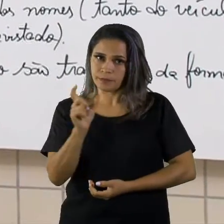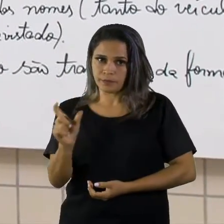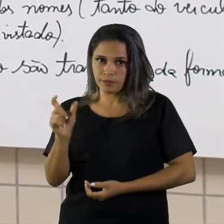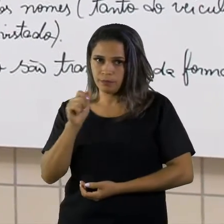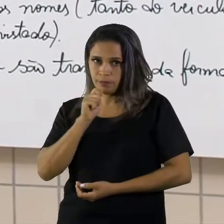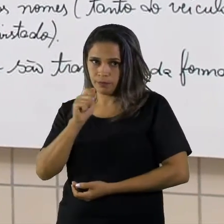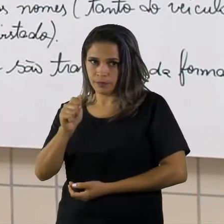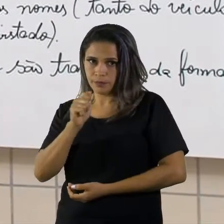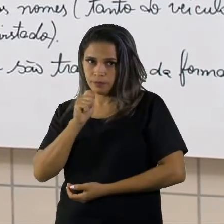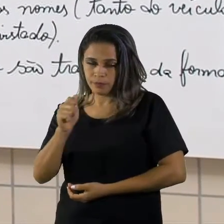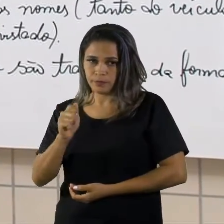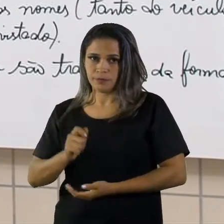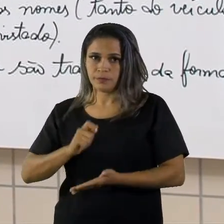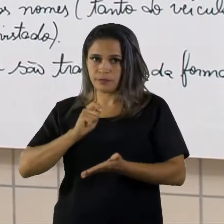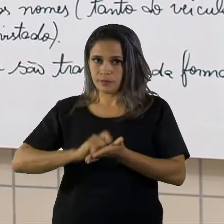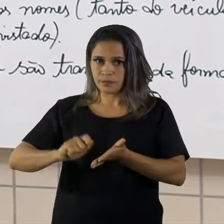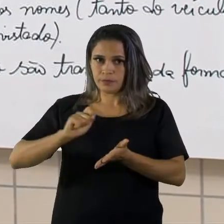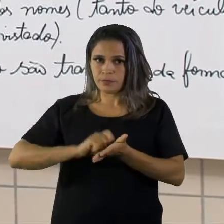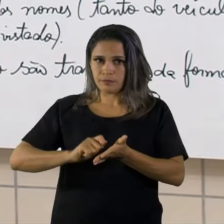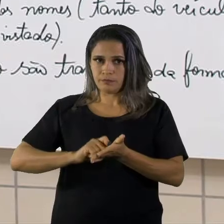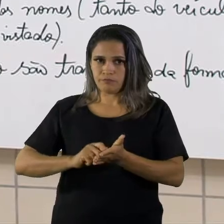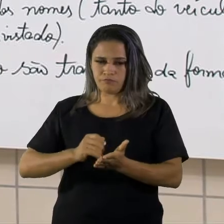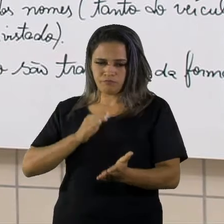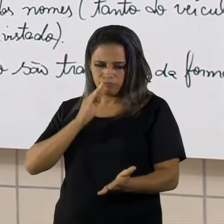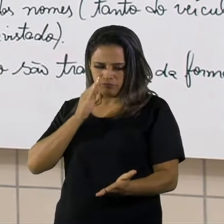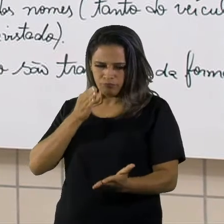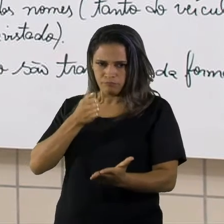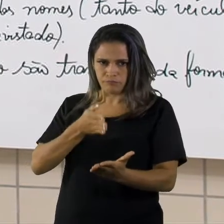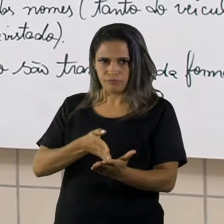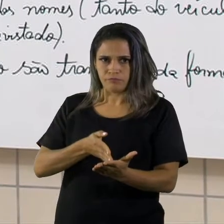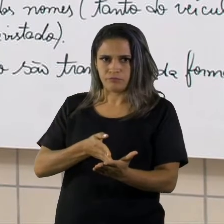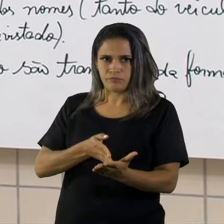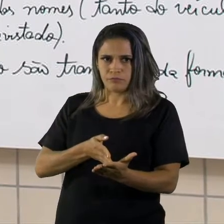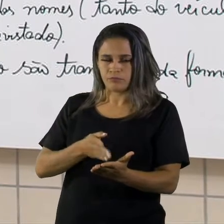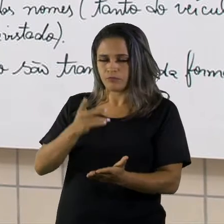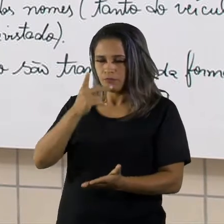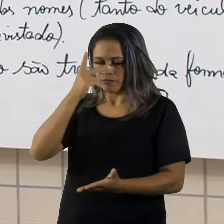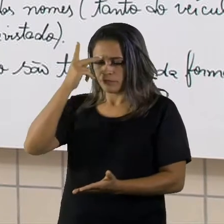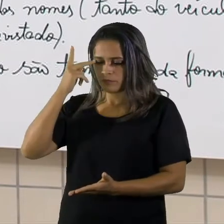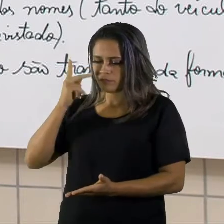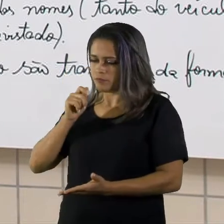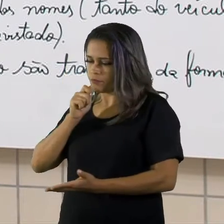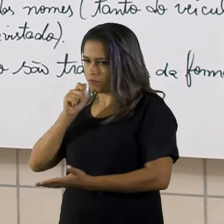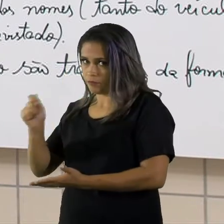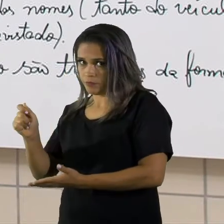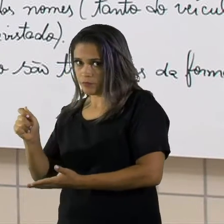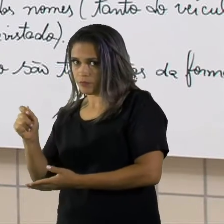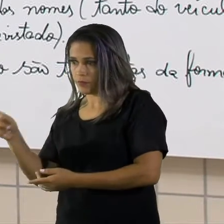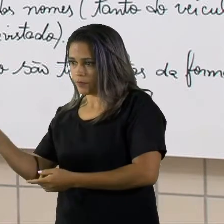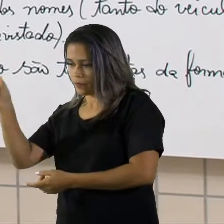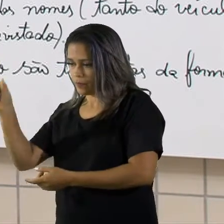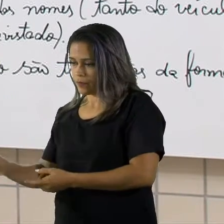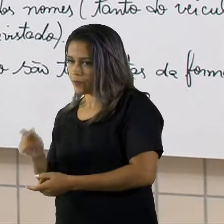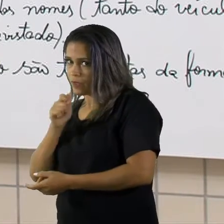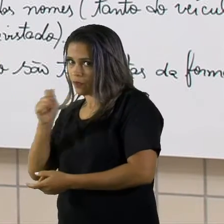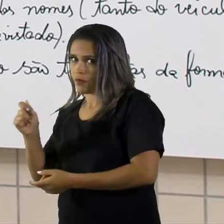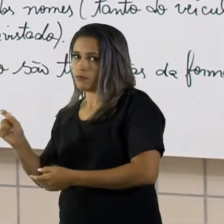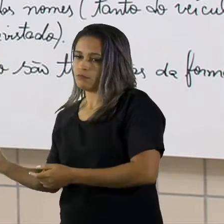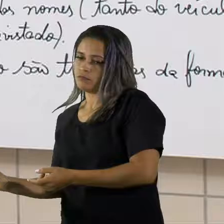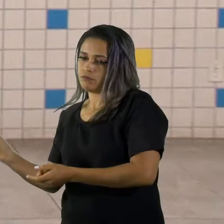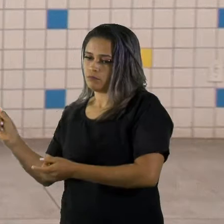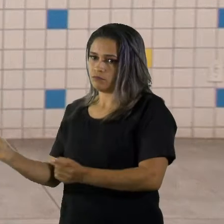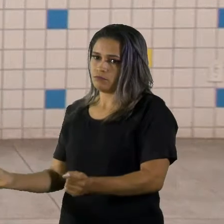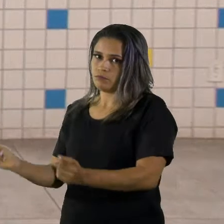entrevistado, elas são transcritas de forma fidedigna. Conforme o entrevistado fala, é a forma como é